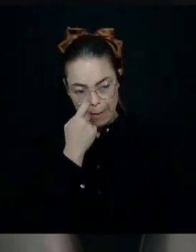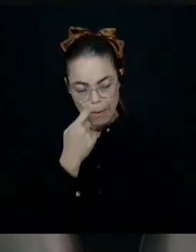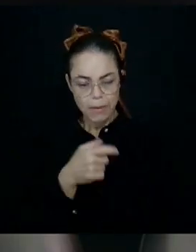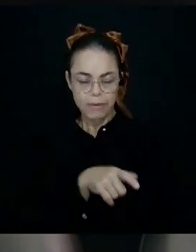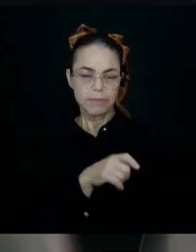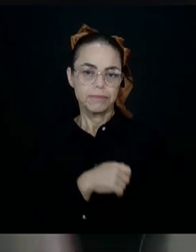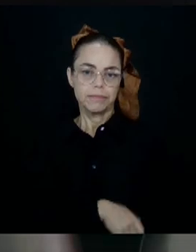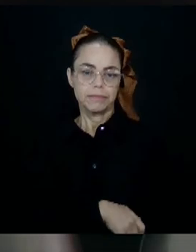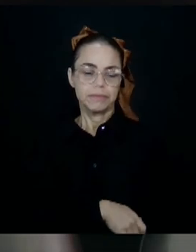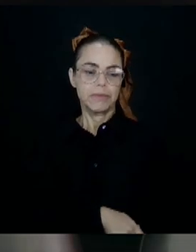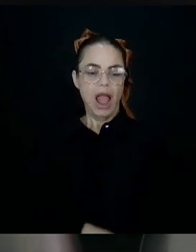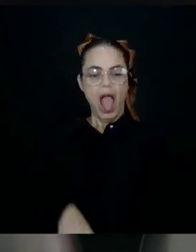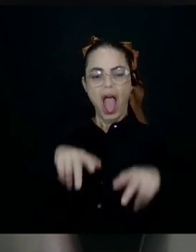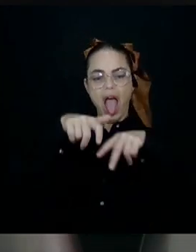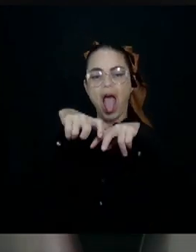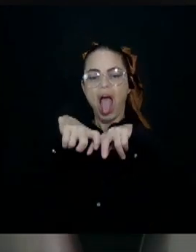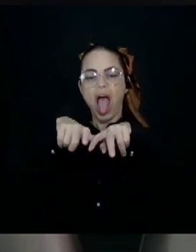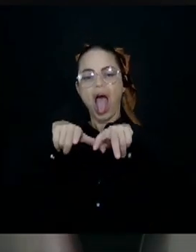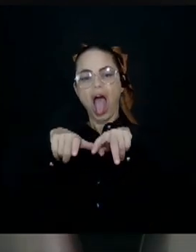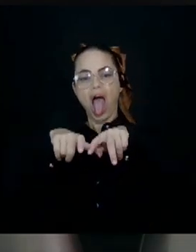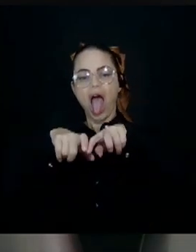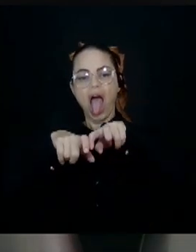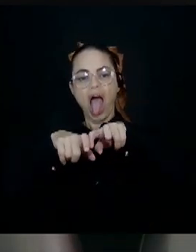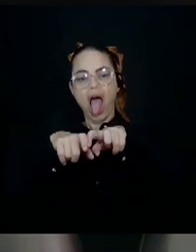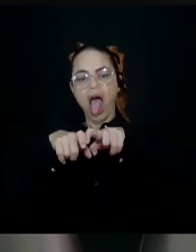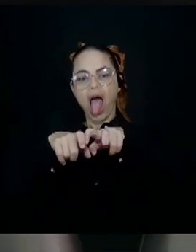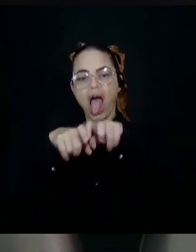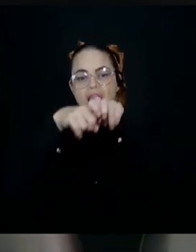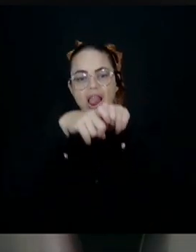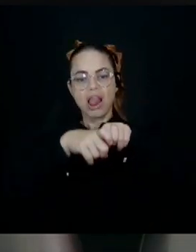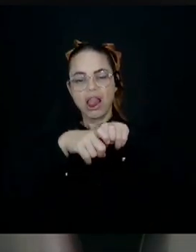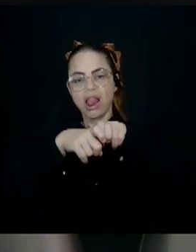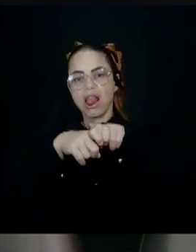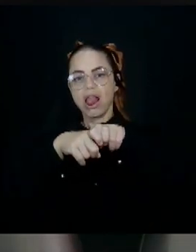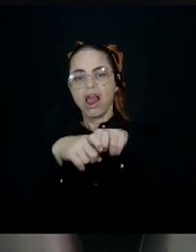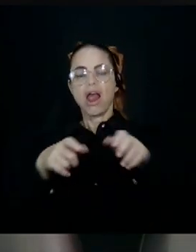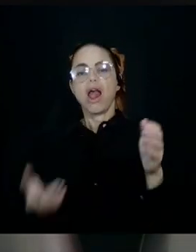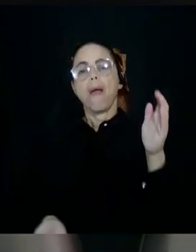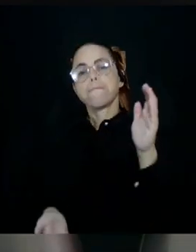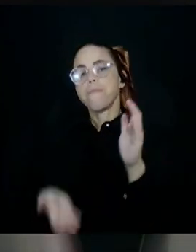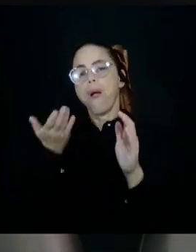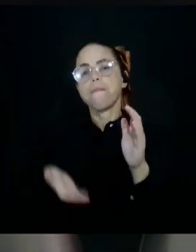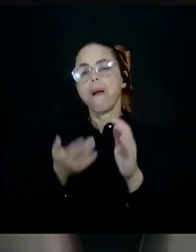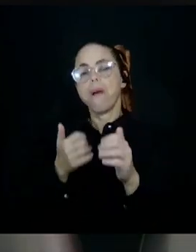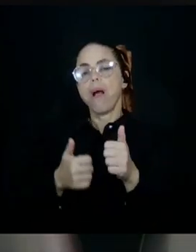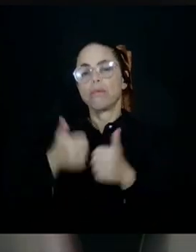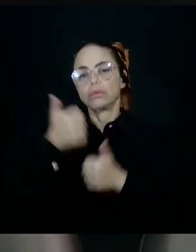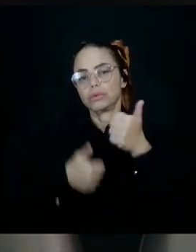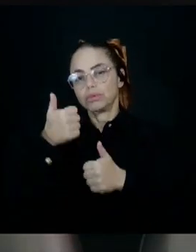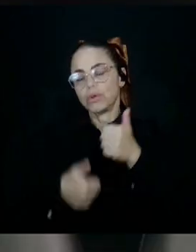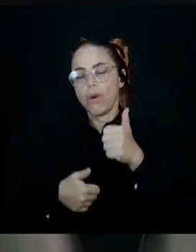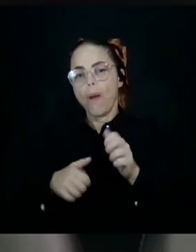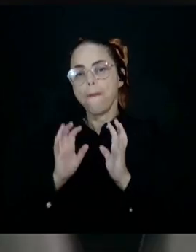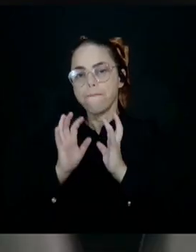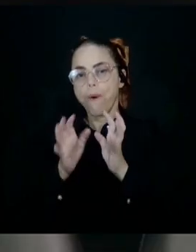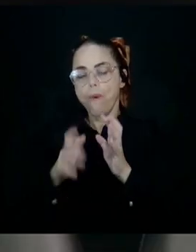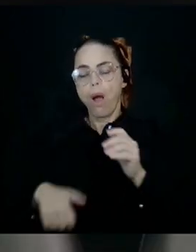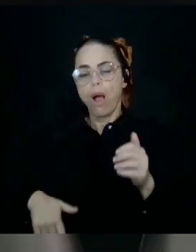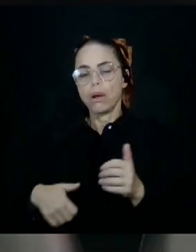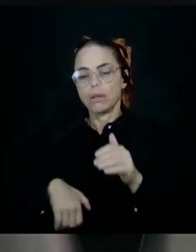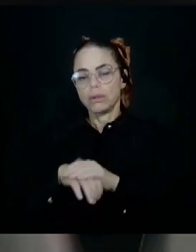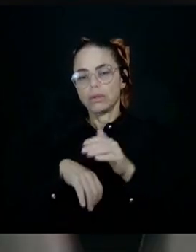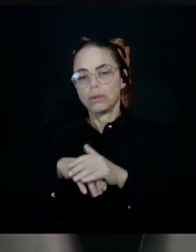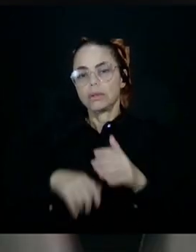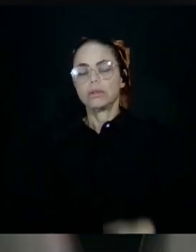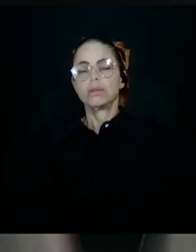menina, menina não faz isso, menina não joga bola, menina... Então, a gente vai crescendo, né, e se aprisionando do